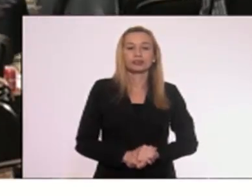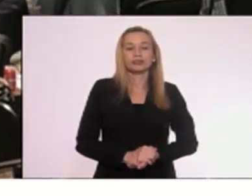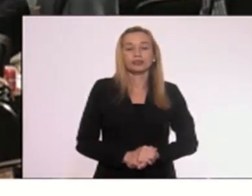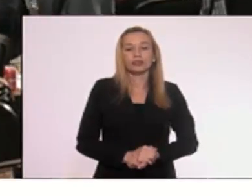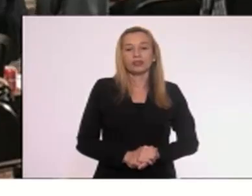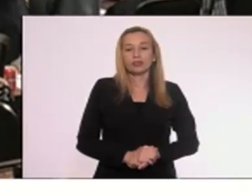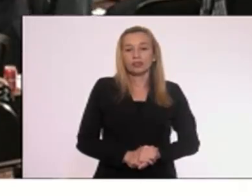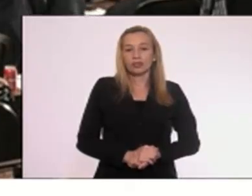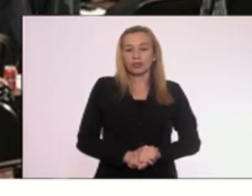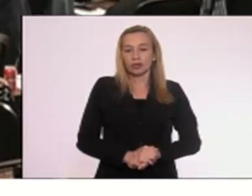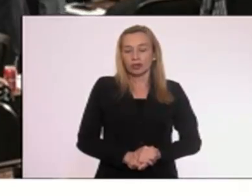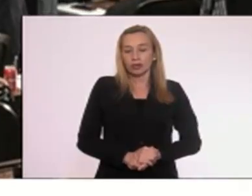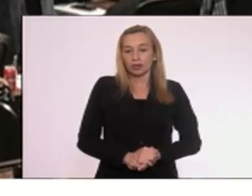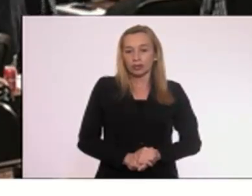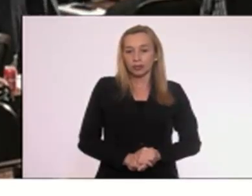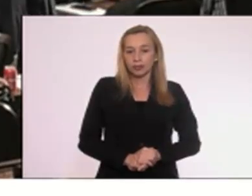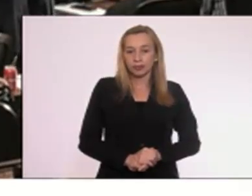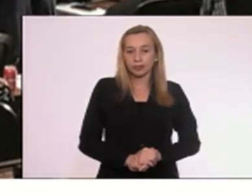Não